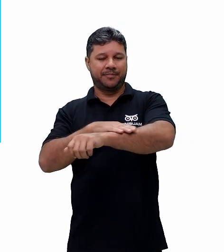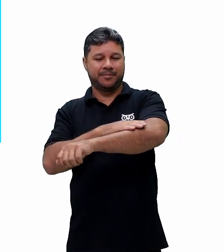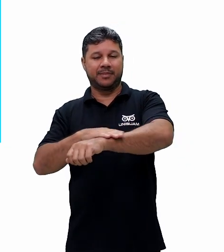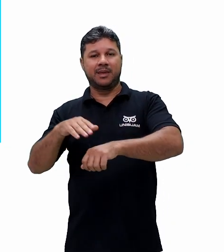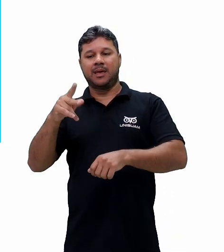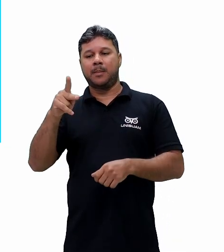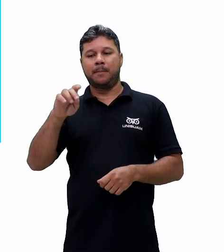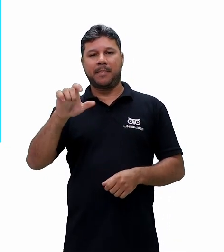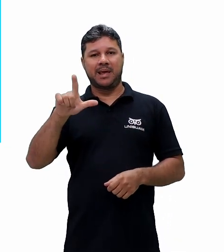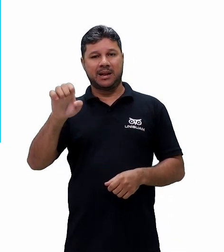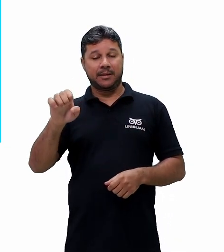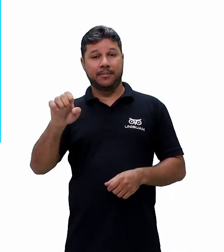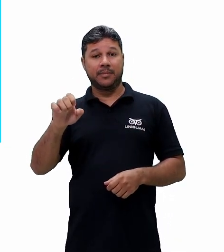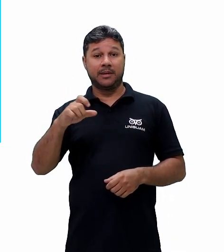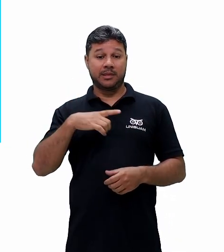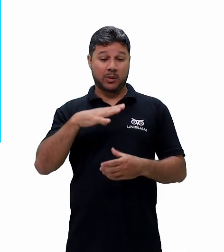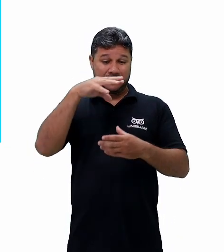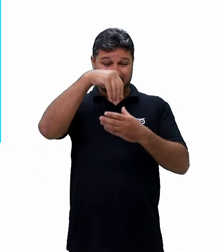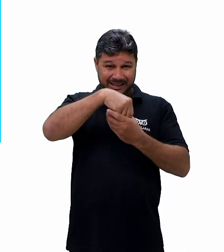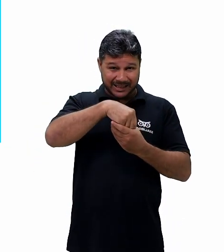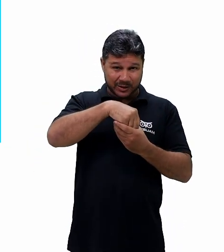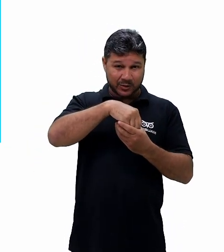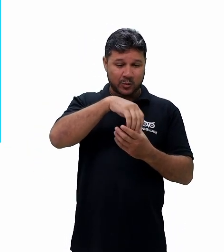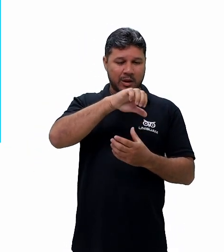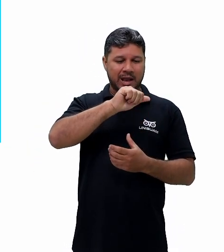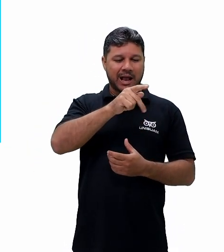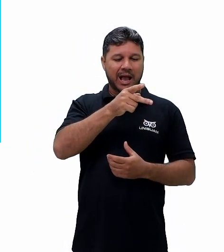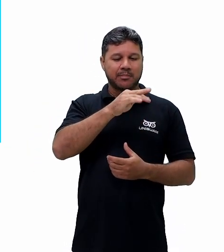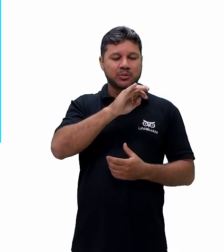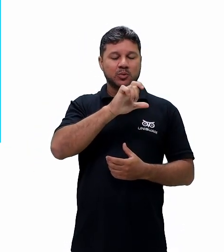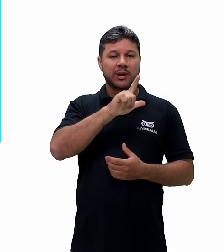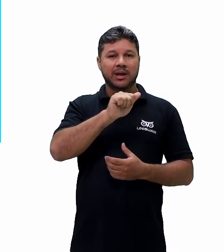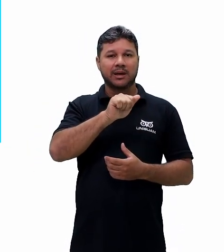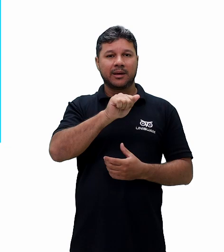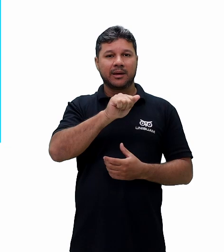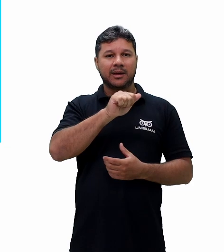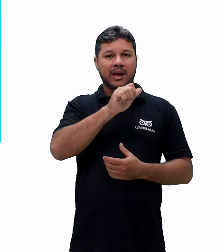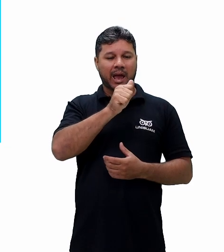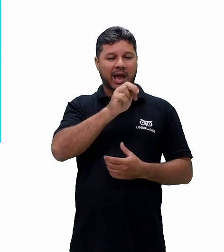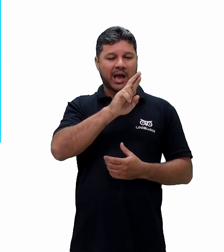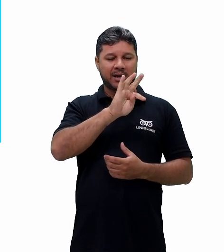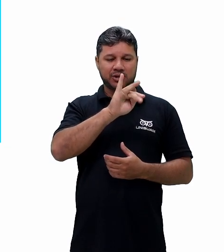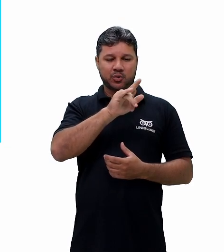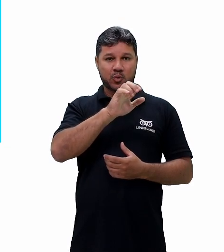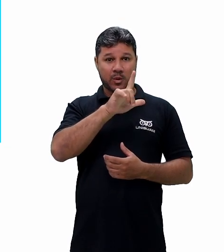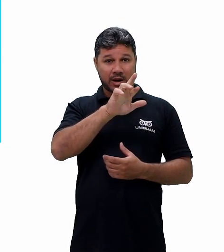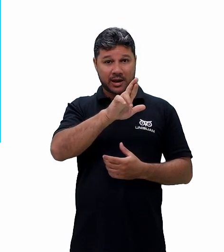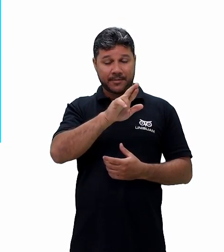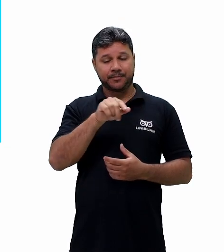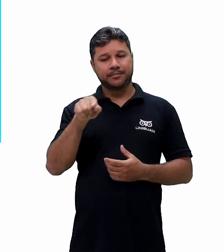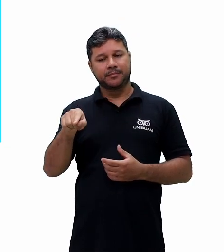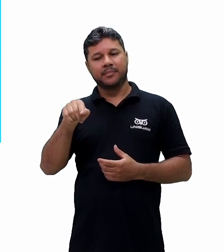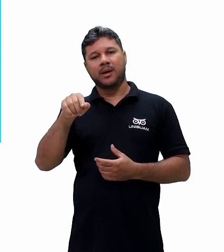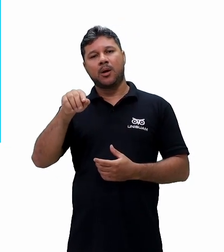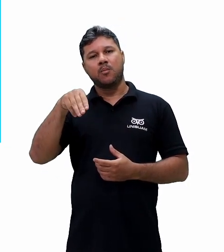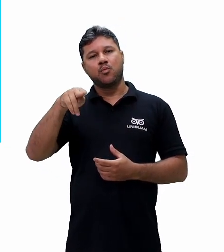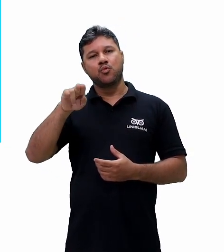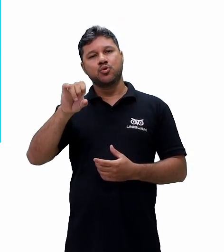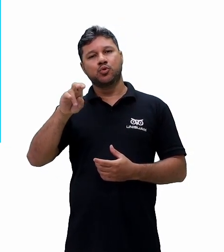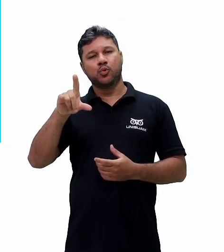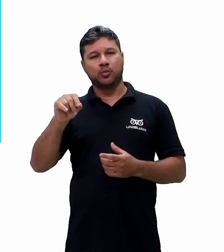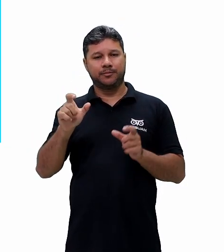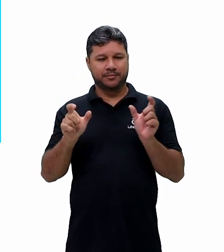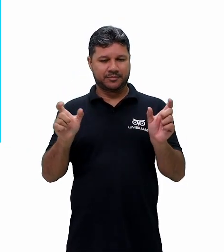cápsula articular e o músculo são as estruturas, ou seja, os fatores internos